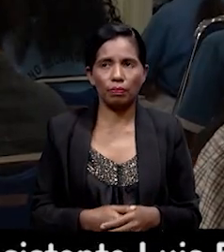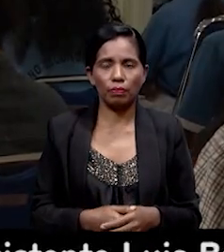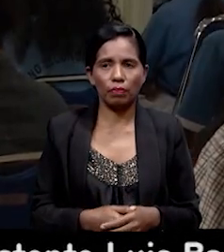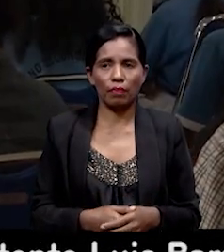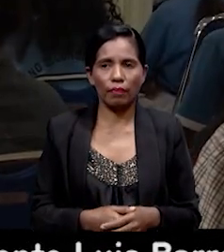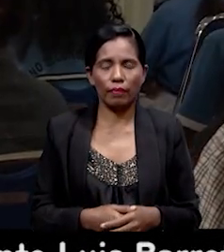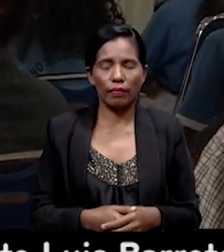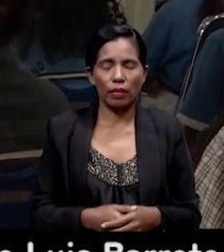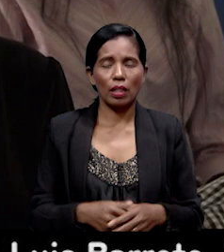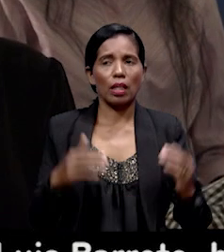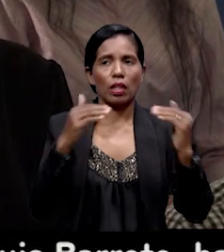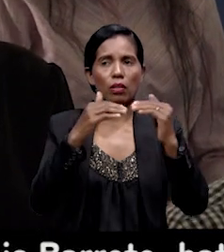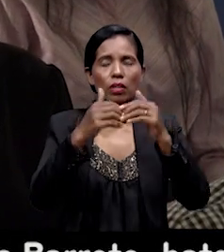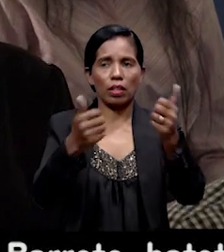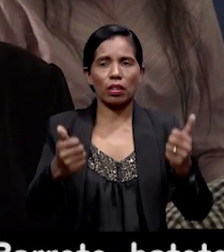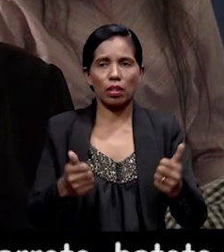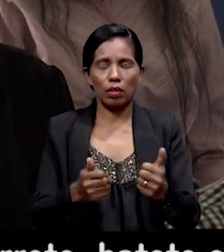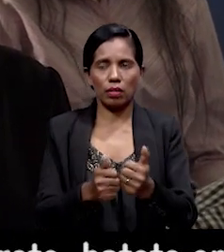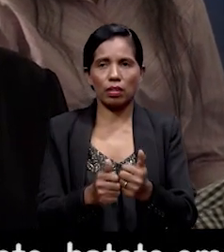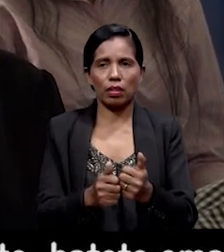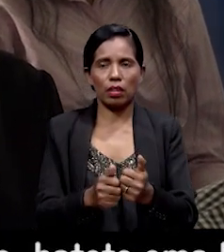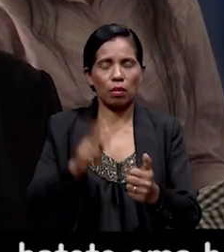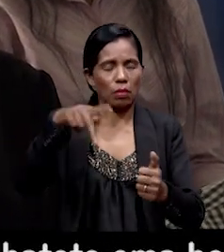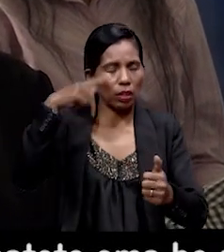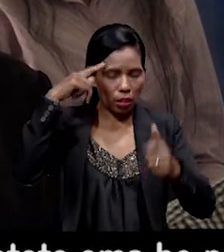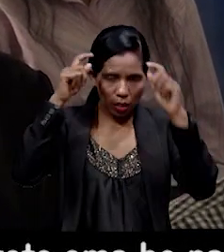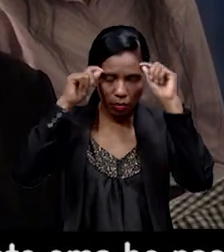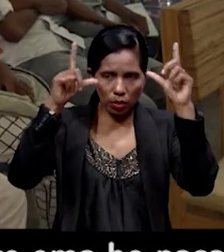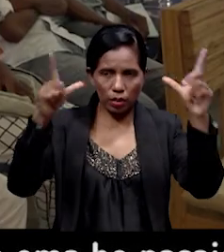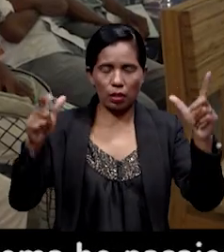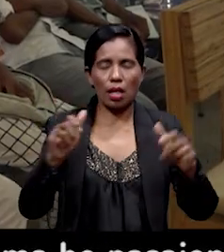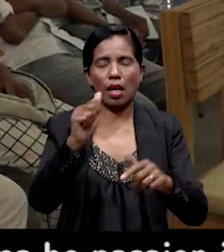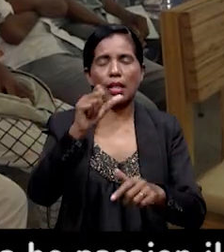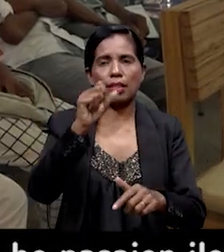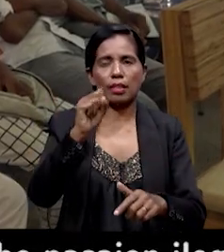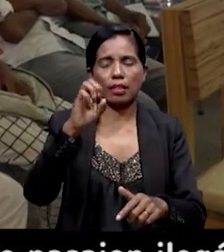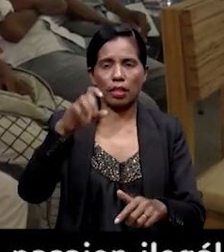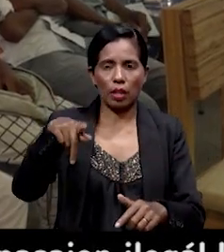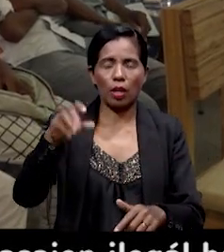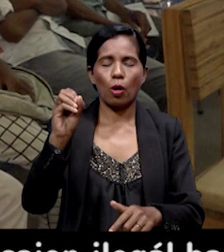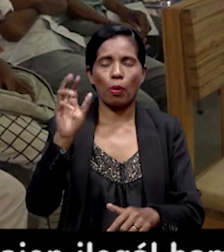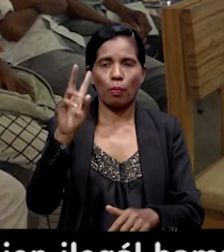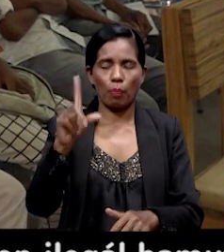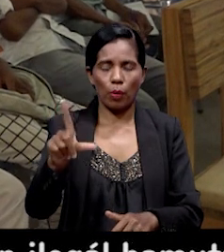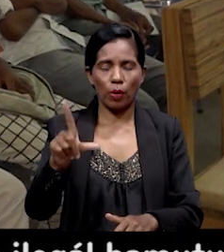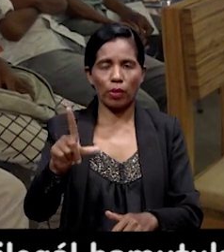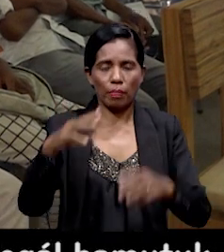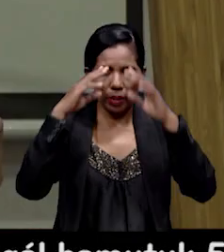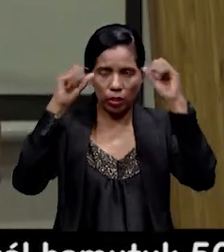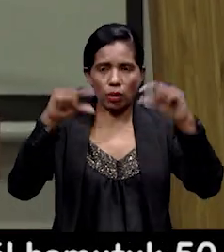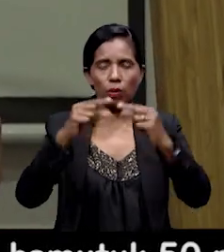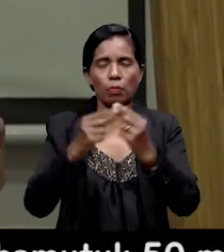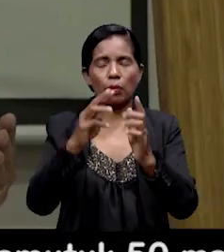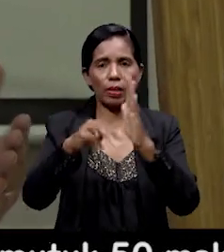Orador do seminário Associação Ex-Prisioneiro Político Timor-Leste, a Sepoltel, presidente do Conselho de Administração Grupo